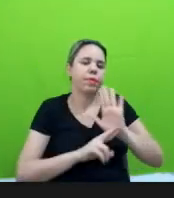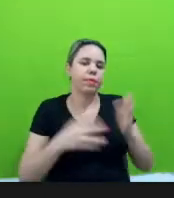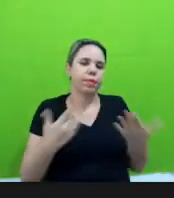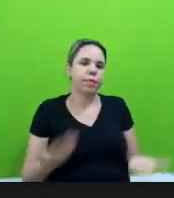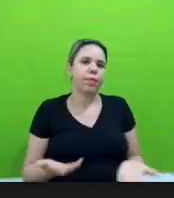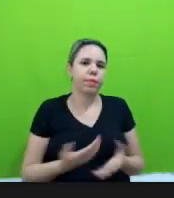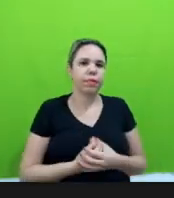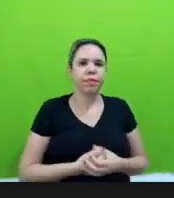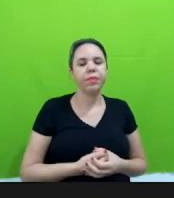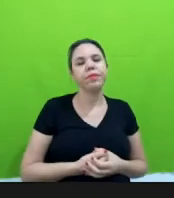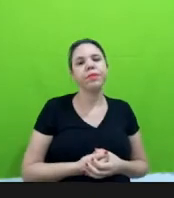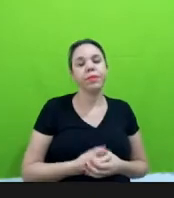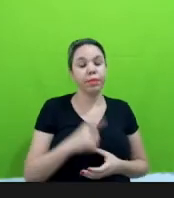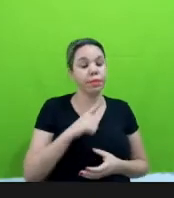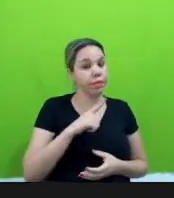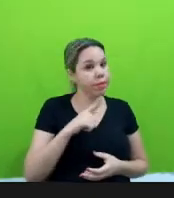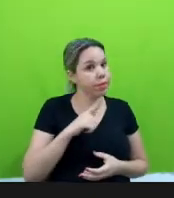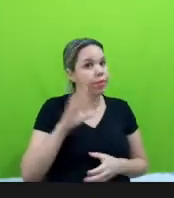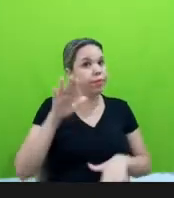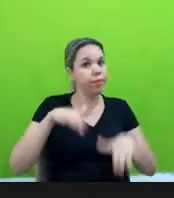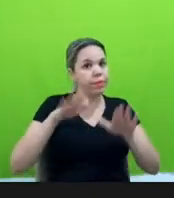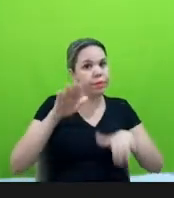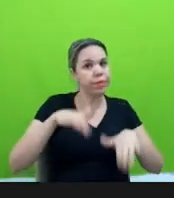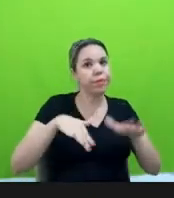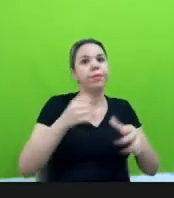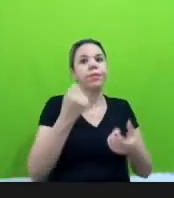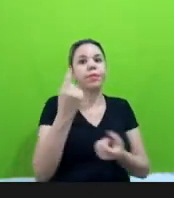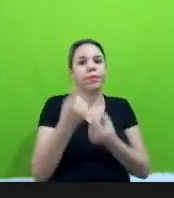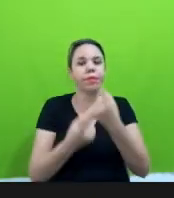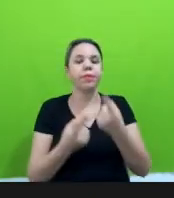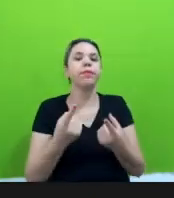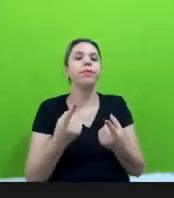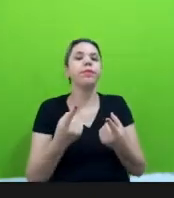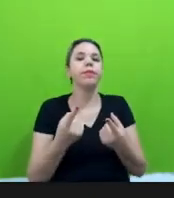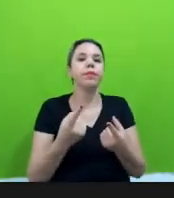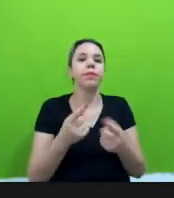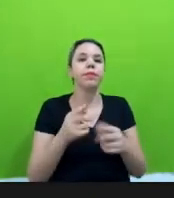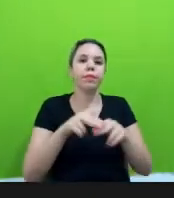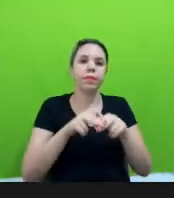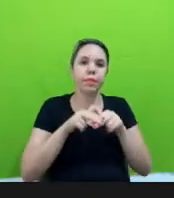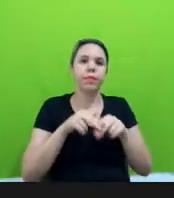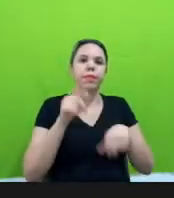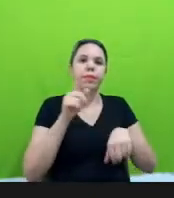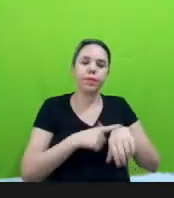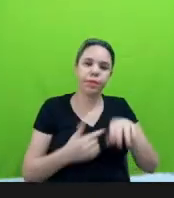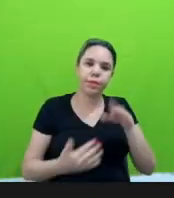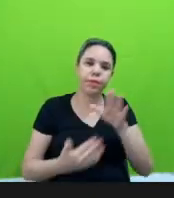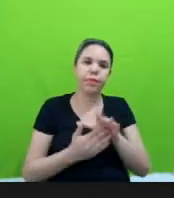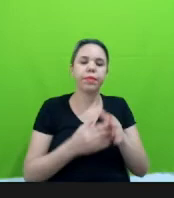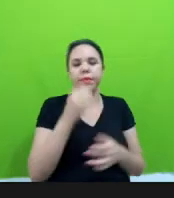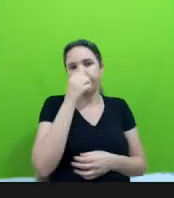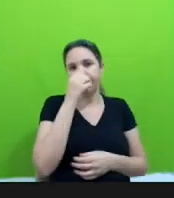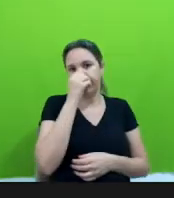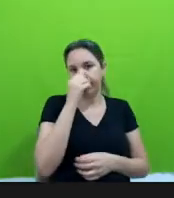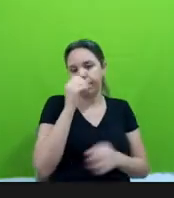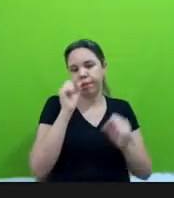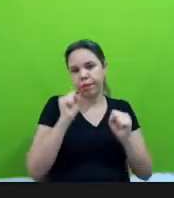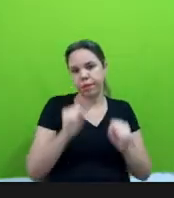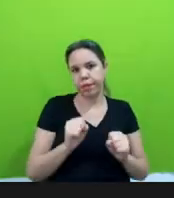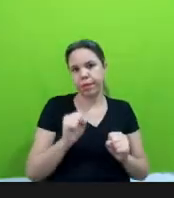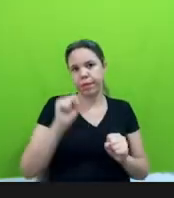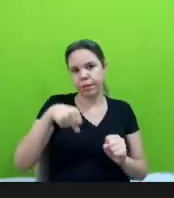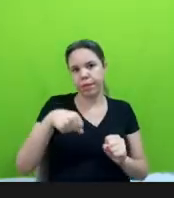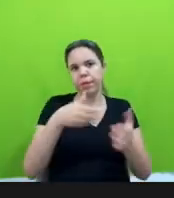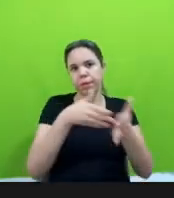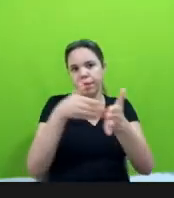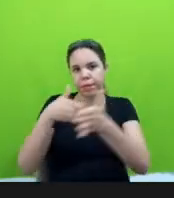mas existem casos em que algumas informações, elas, por motivos temporários, elas podem ser